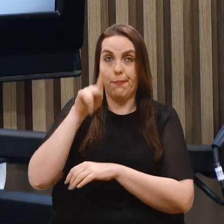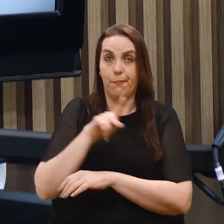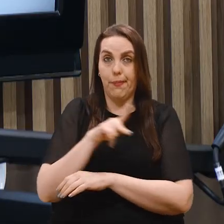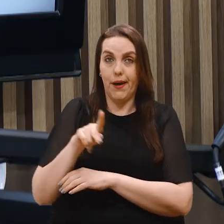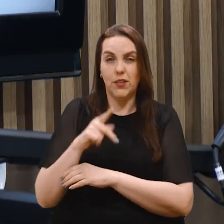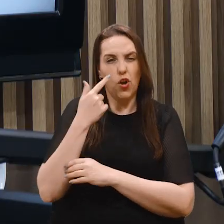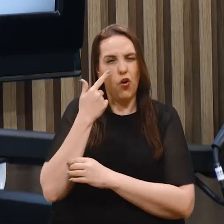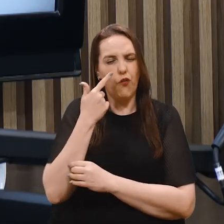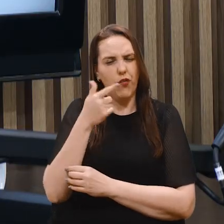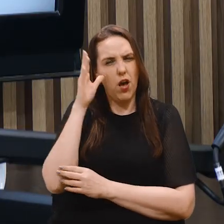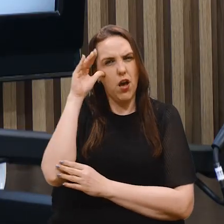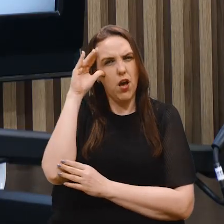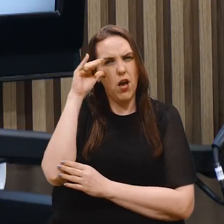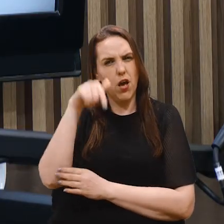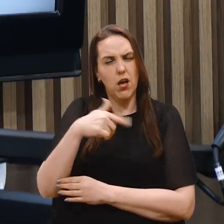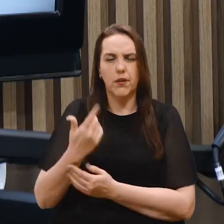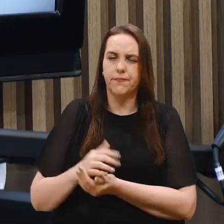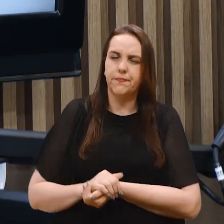a observar